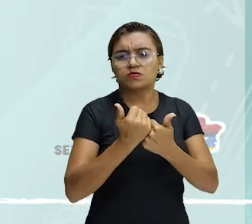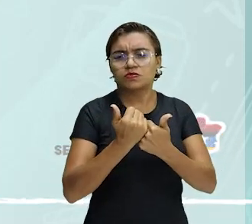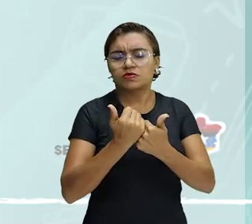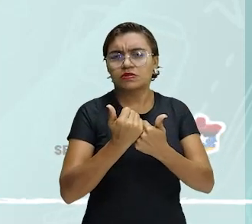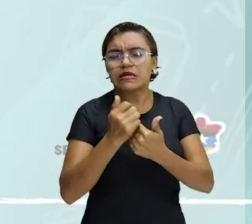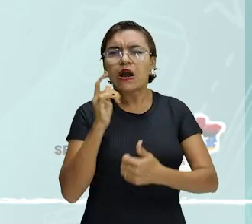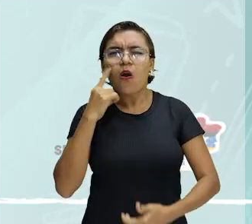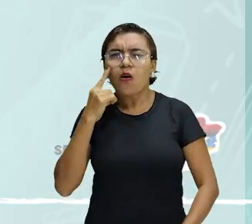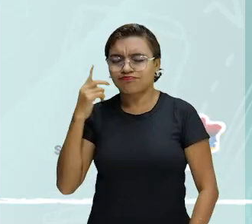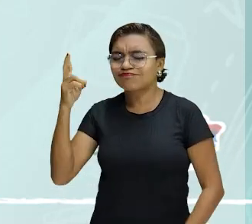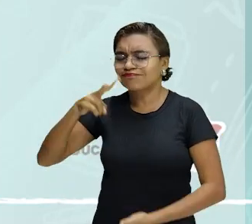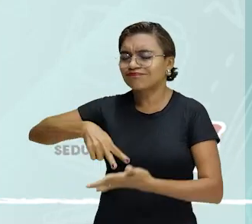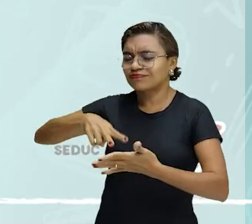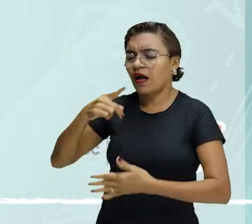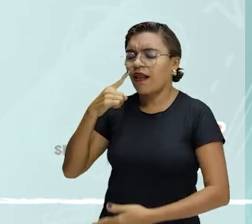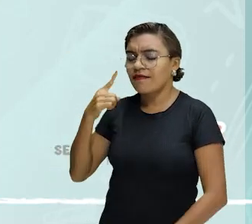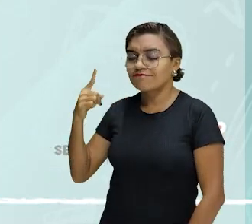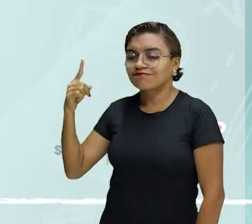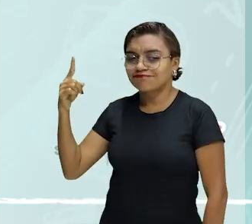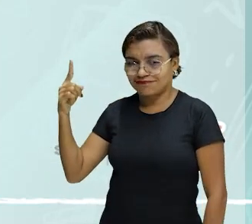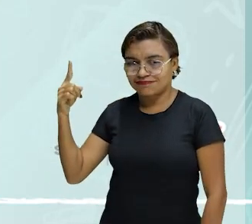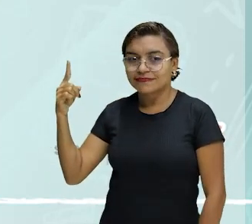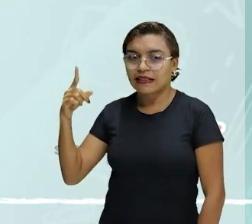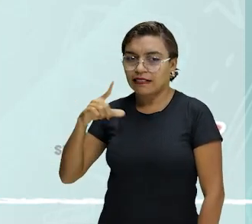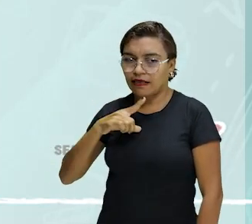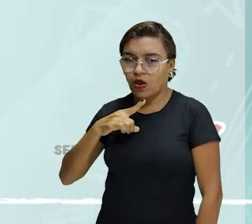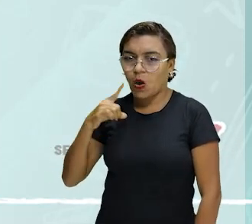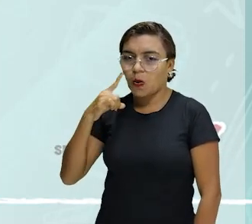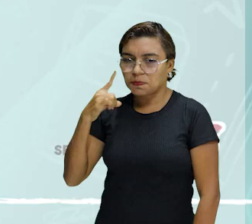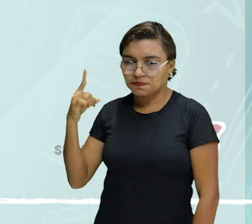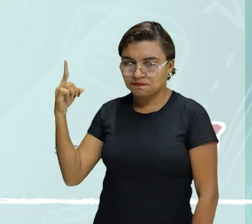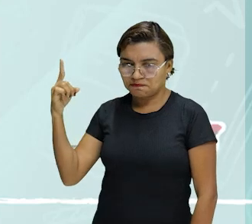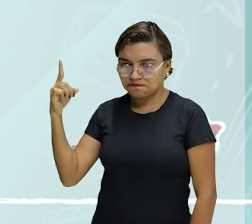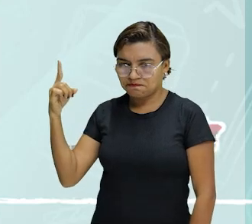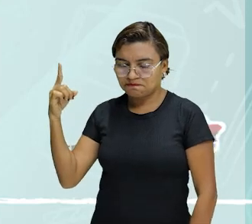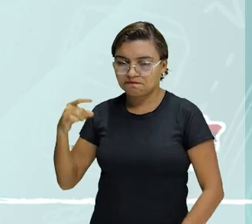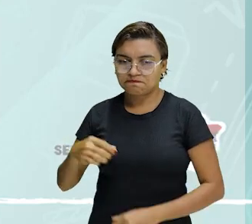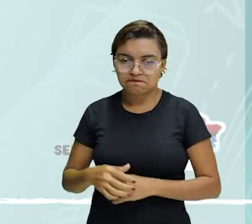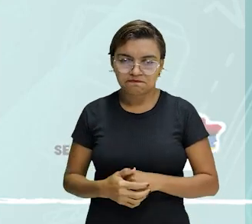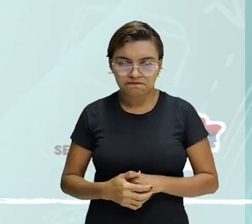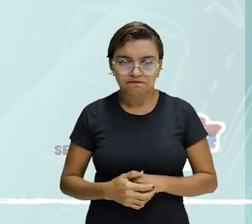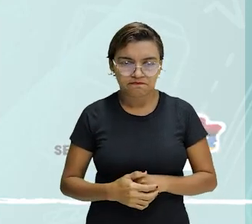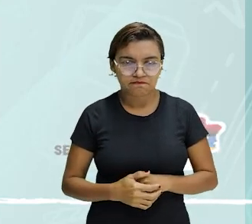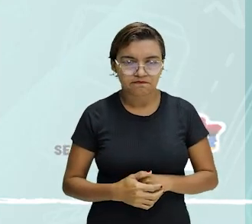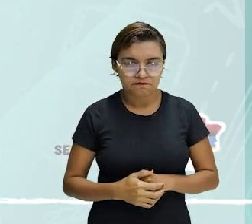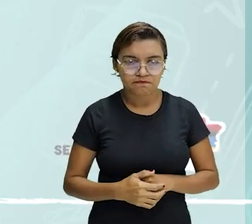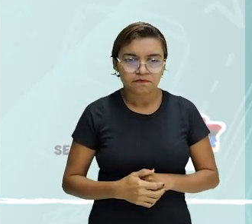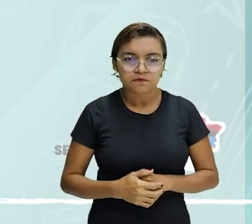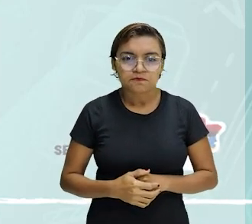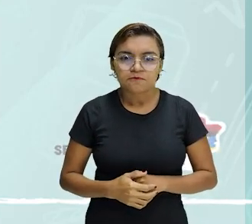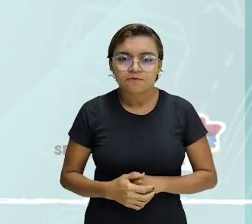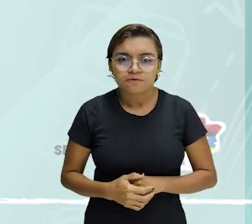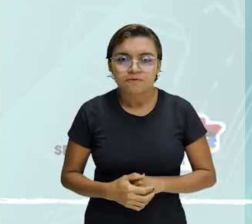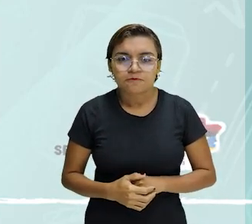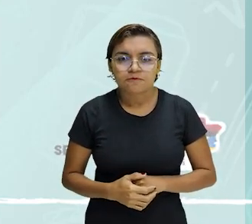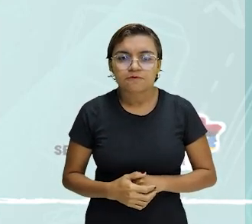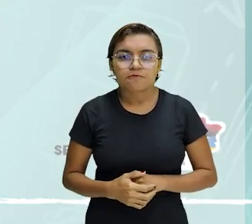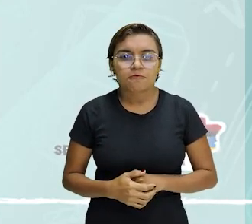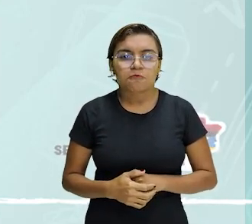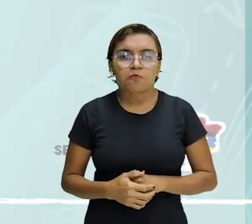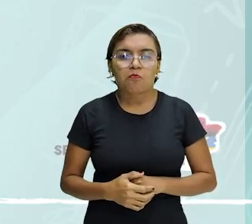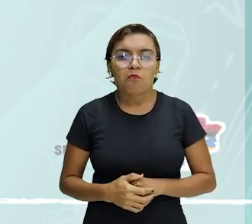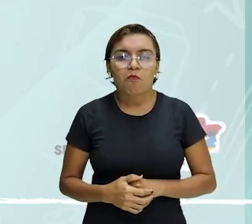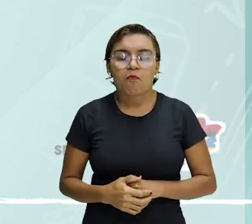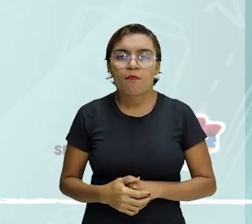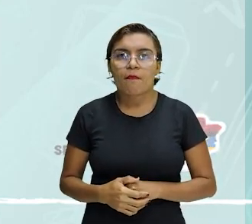que apela para as mais curiosas e mais cirúrgicas, que reúne pestíferos para nos fazer admirar, as veias saltadas,